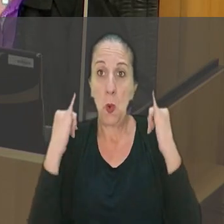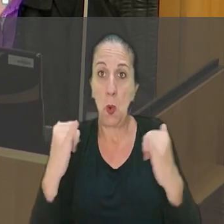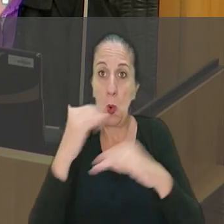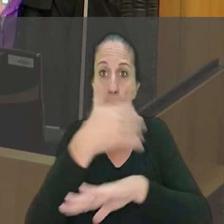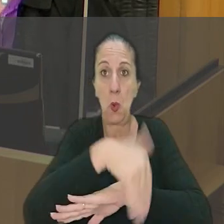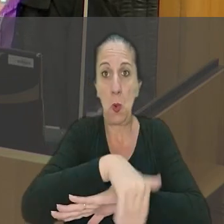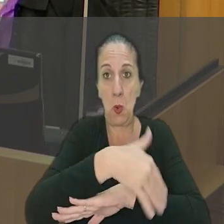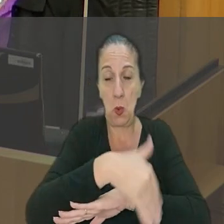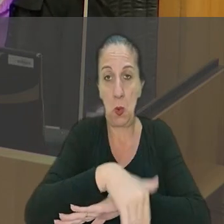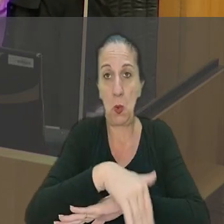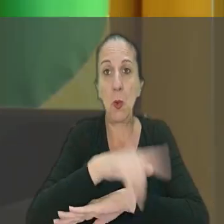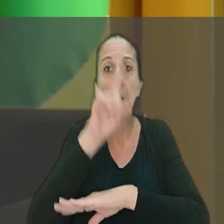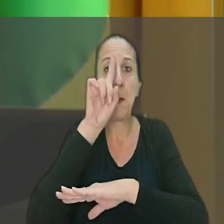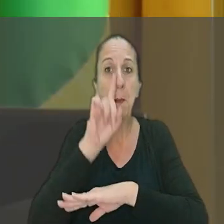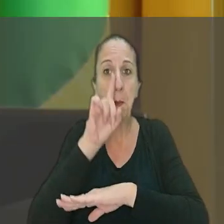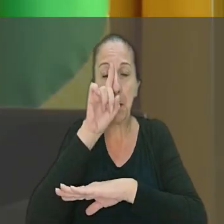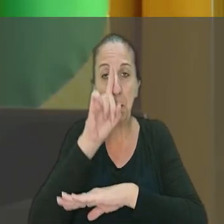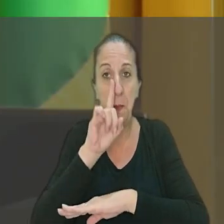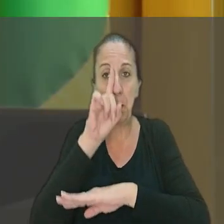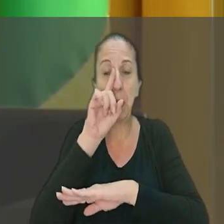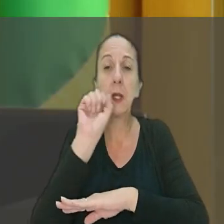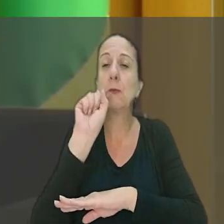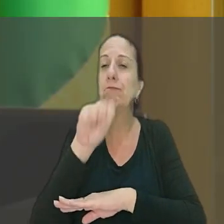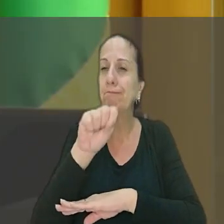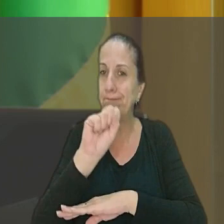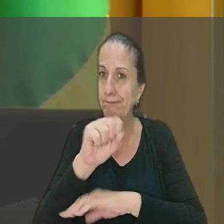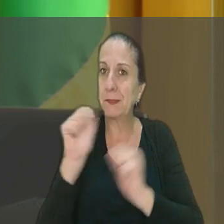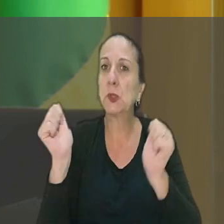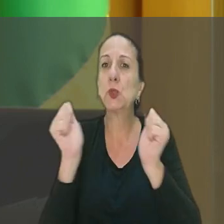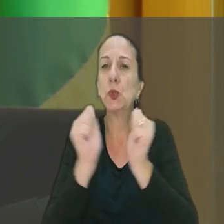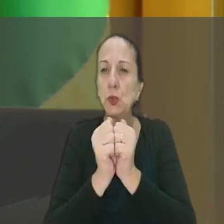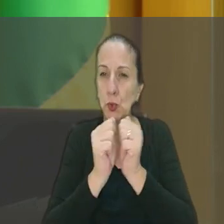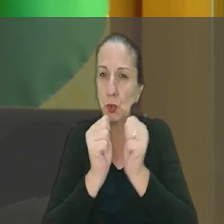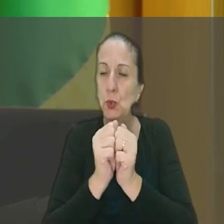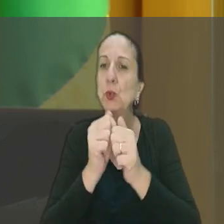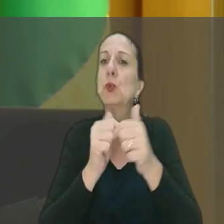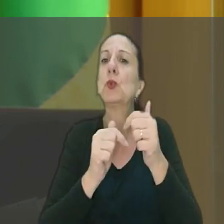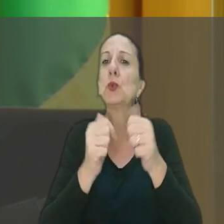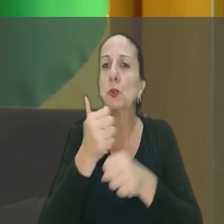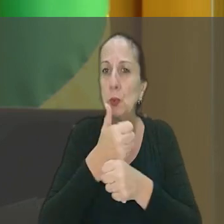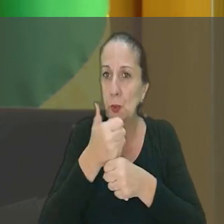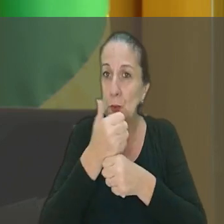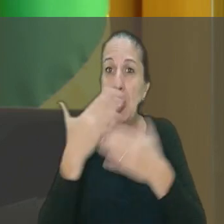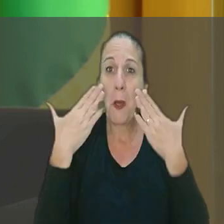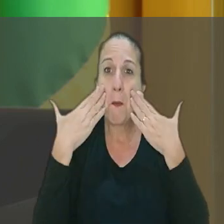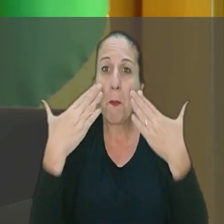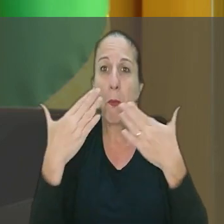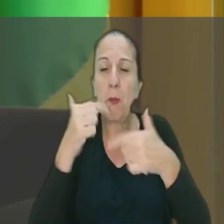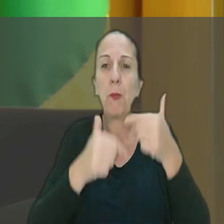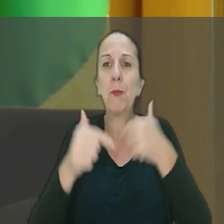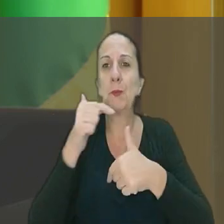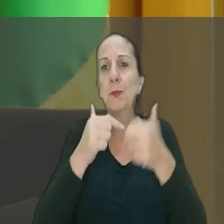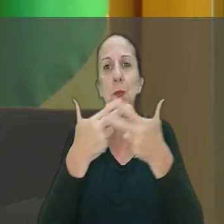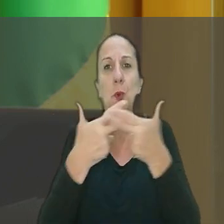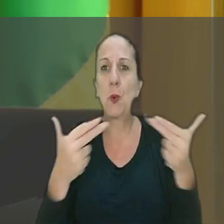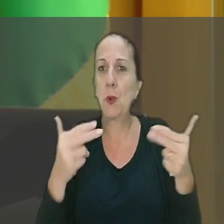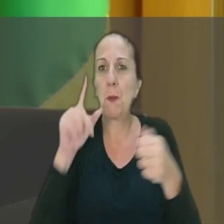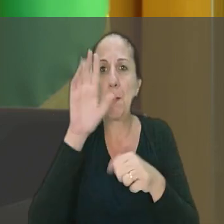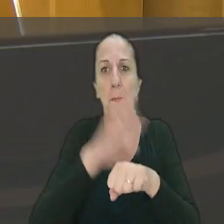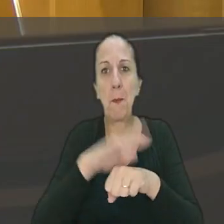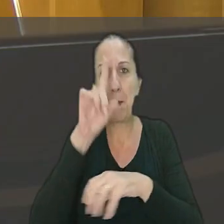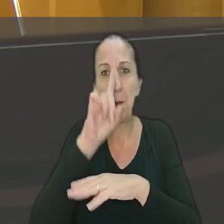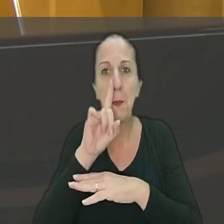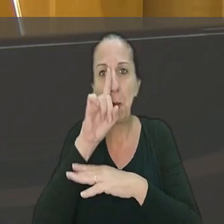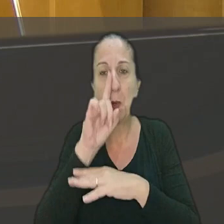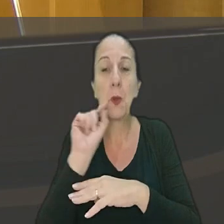de ônibus rodoviário, os riscos são considerados inerentes à atividade, à medida que expõem o trabalhador a situações